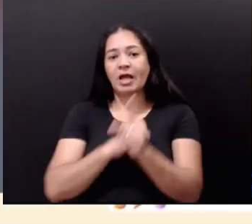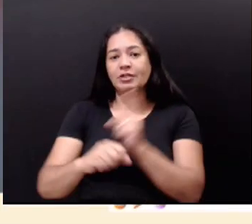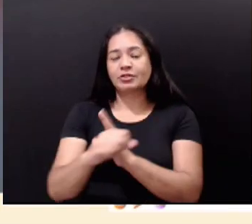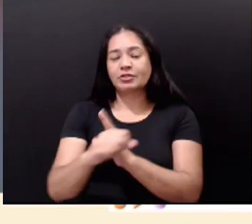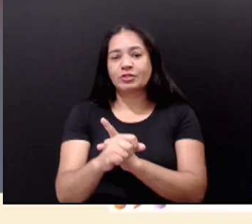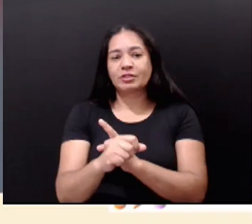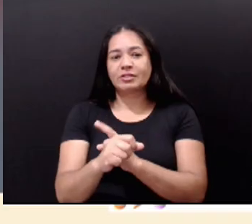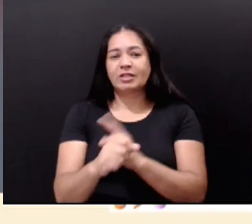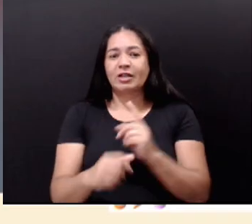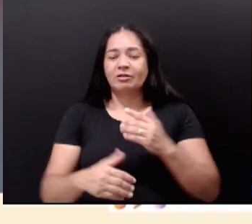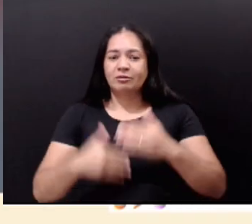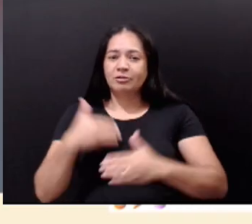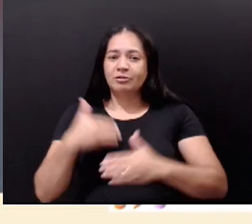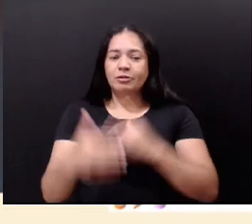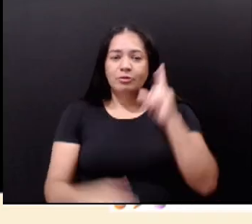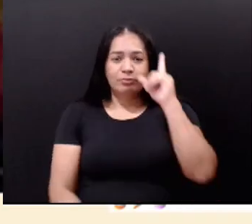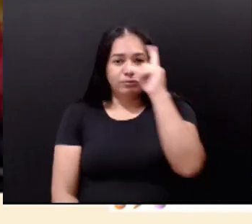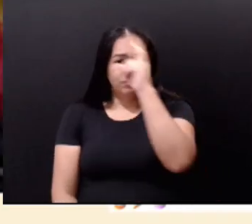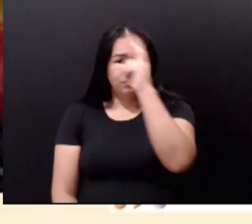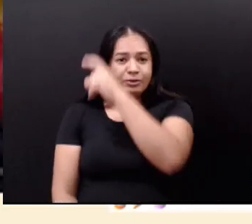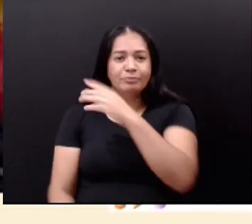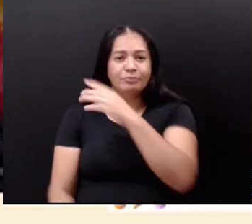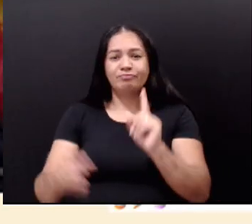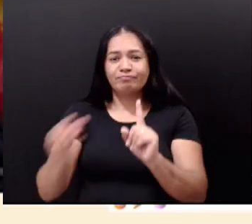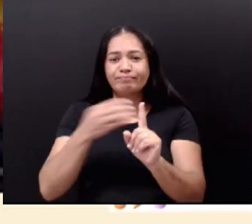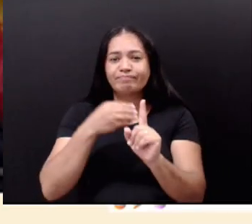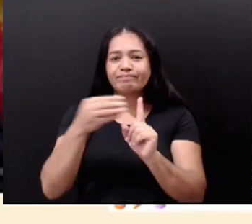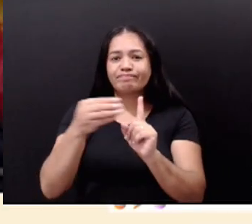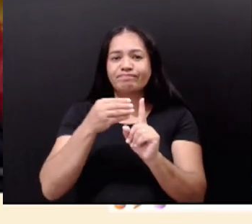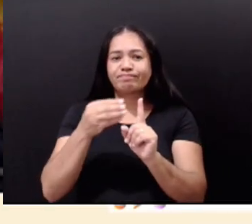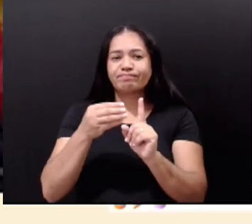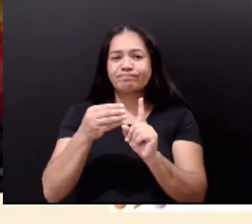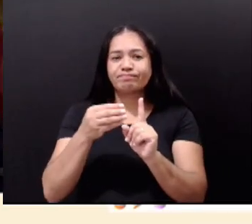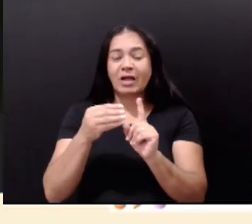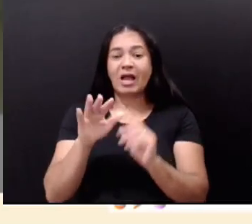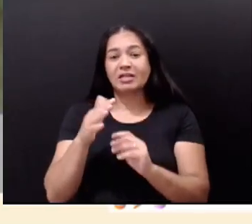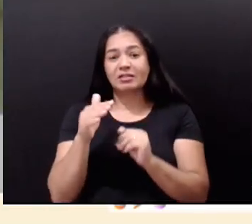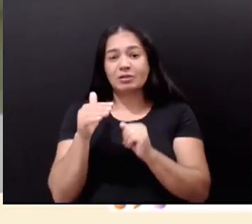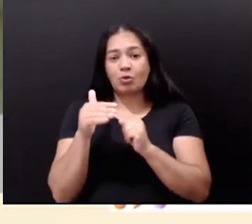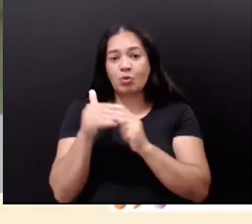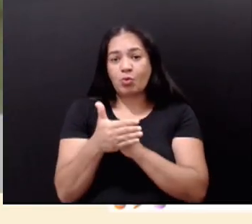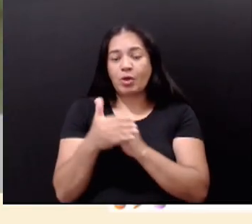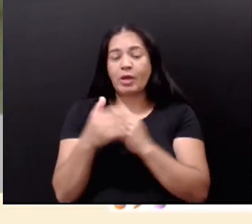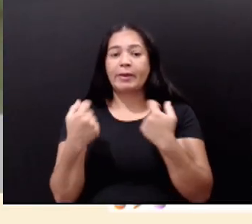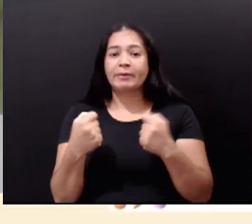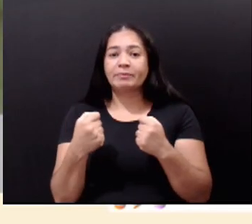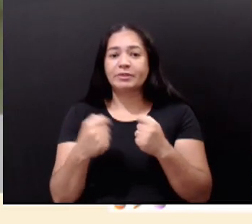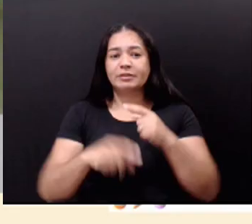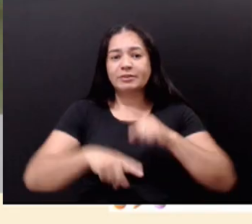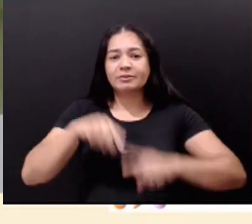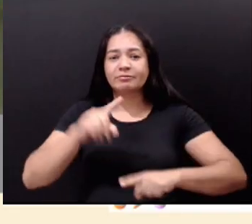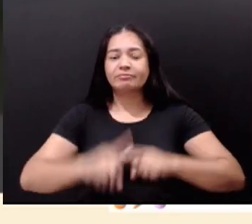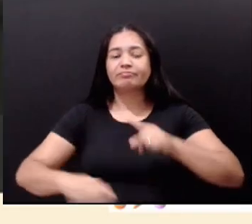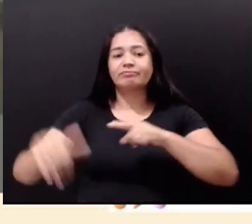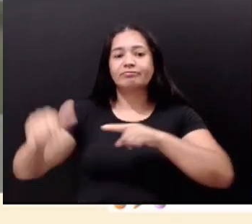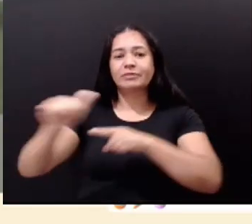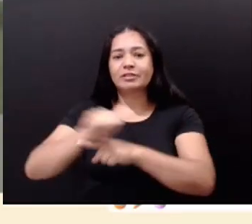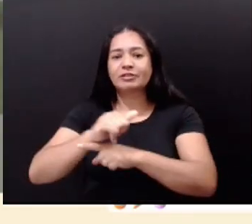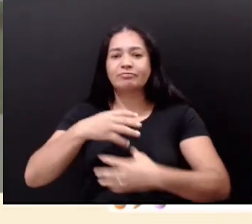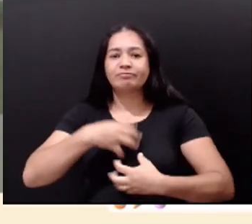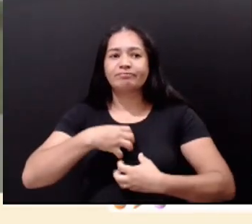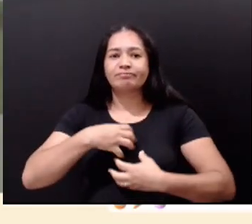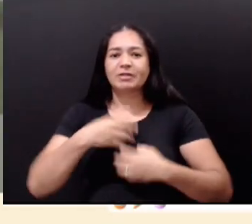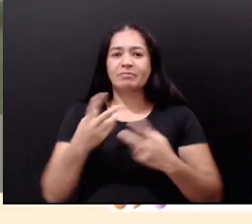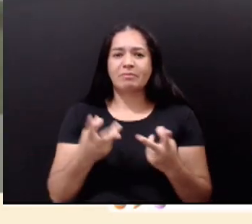As vulnerabilidades, elas se mascaram às vezes e precisa desses instrumentos mais sensíveis para perceber isso, né, Paulo?